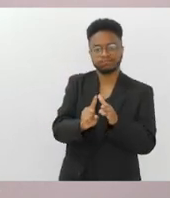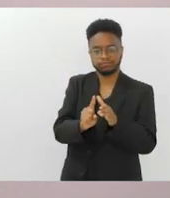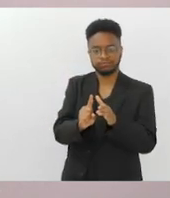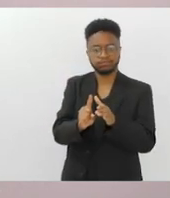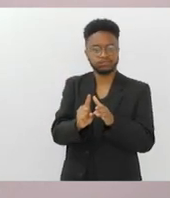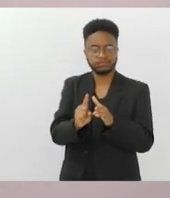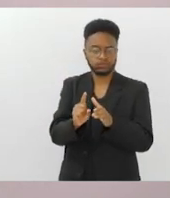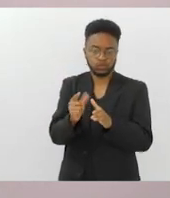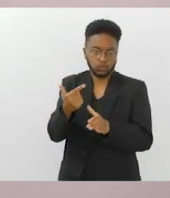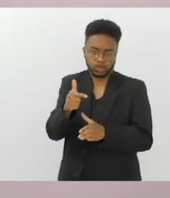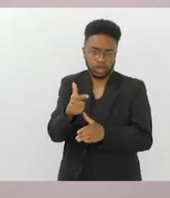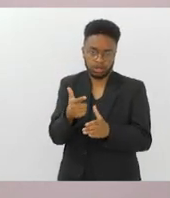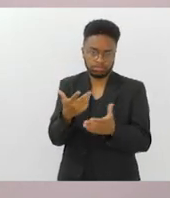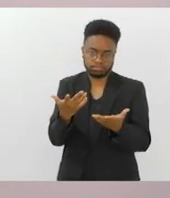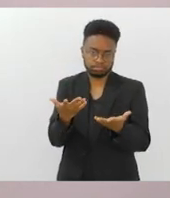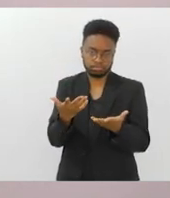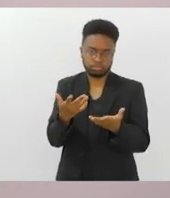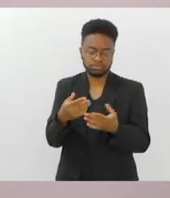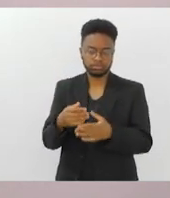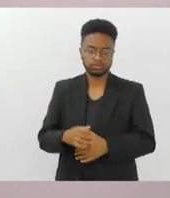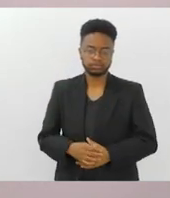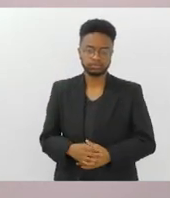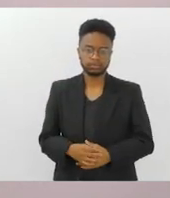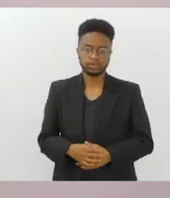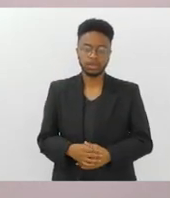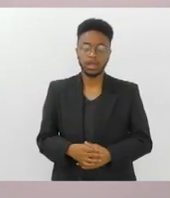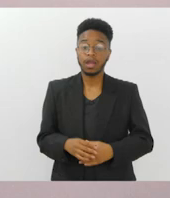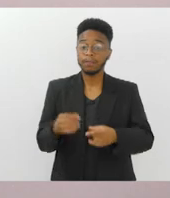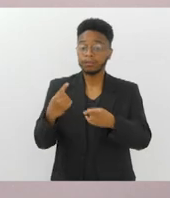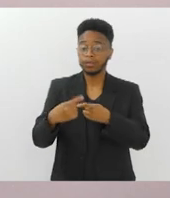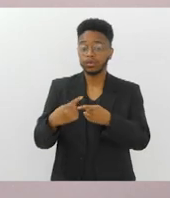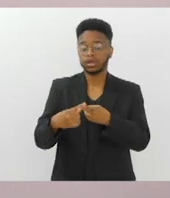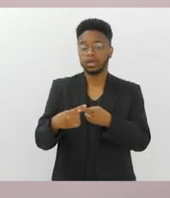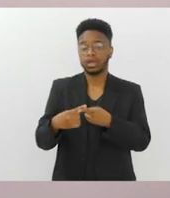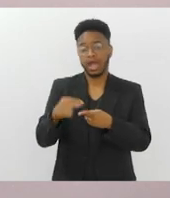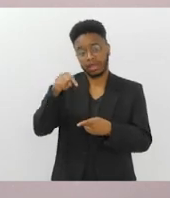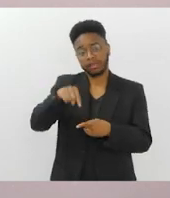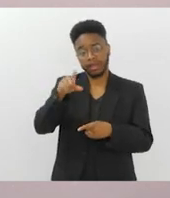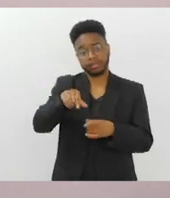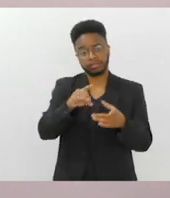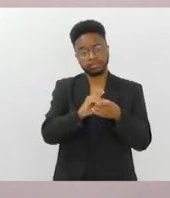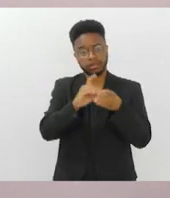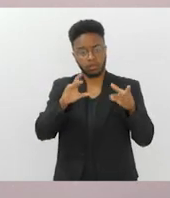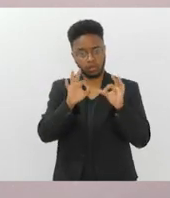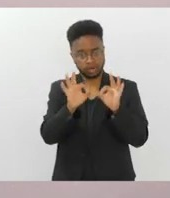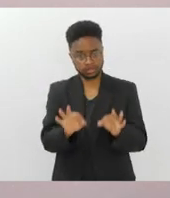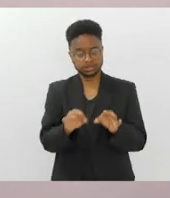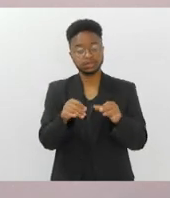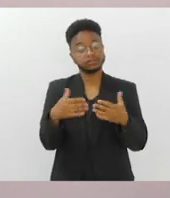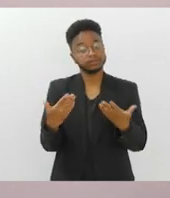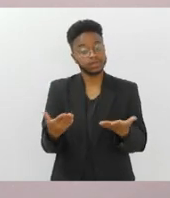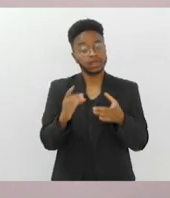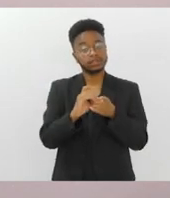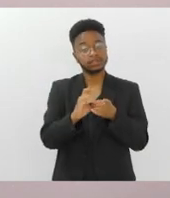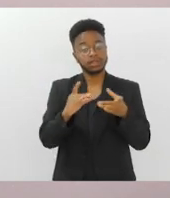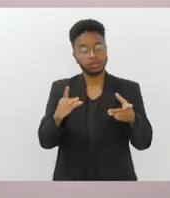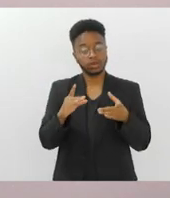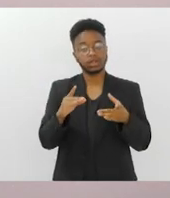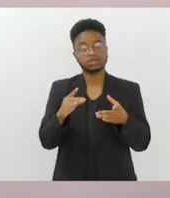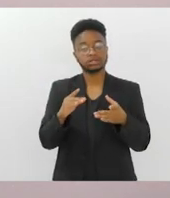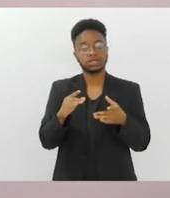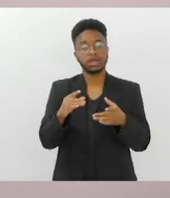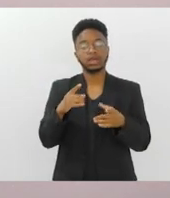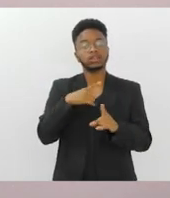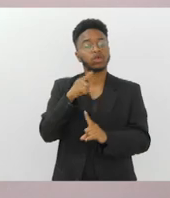como a gente deveria ter, né? Afinal de contas, estamos numa democracia. A democracia, ela prevê,